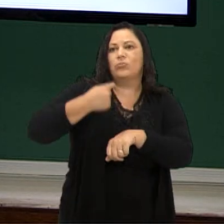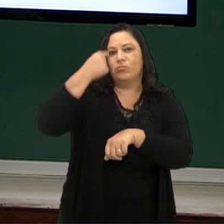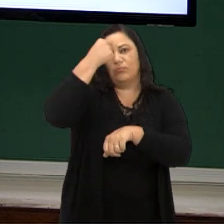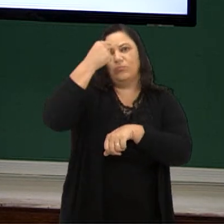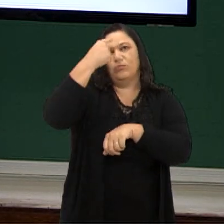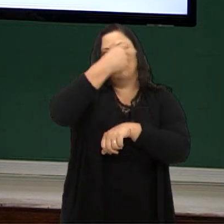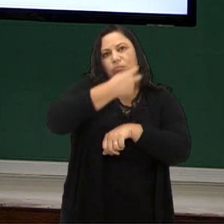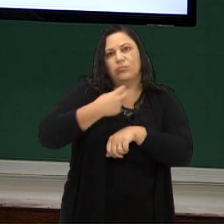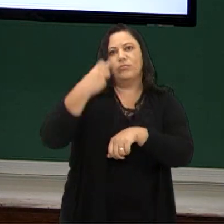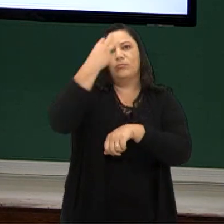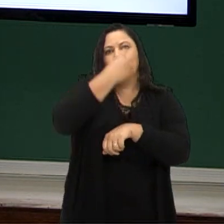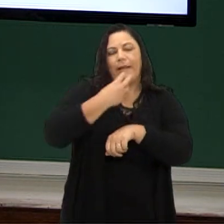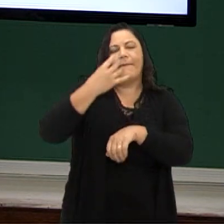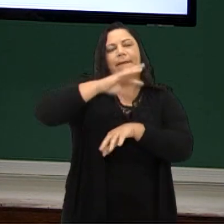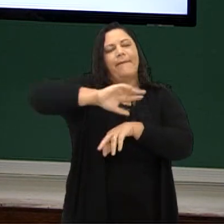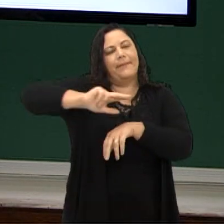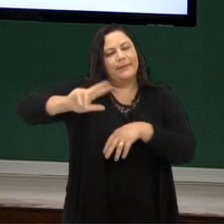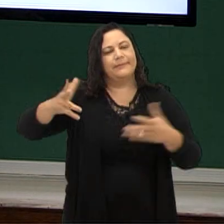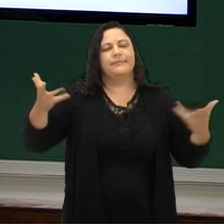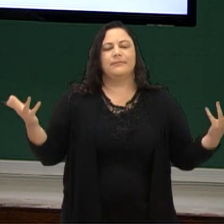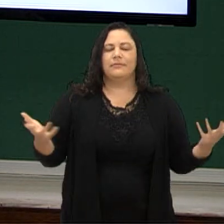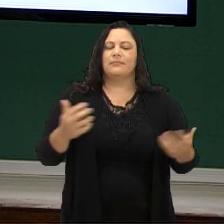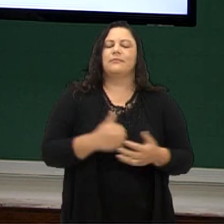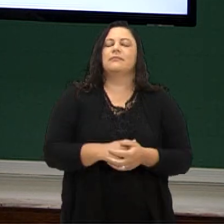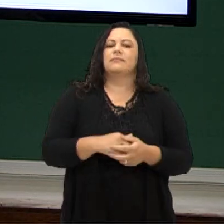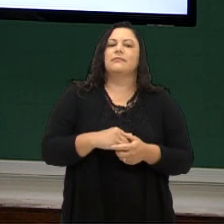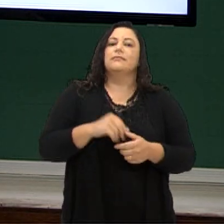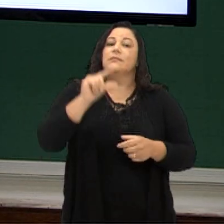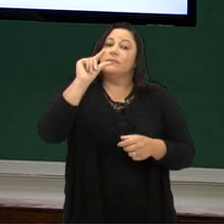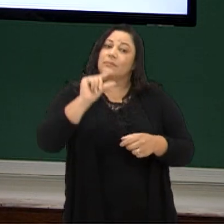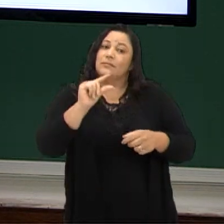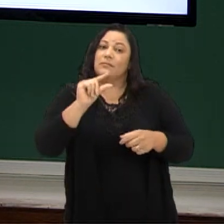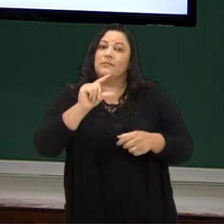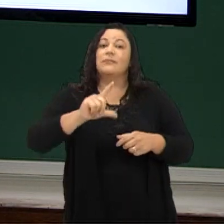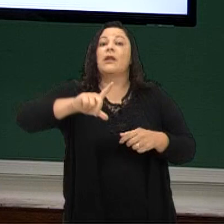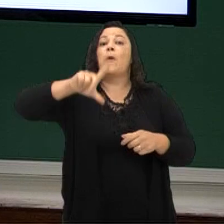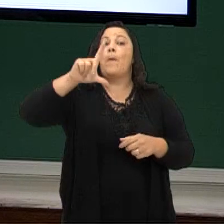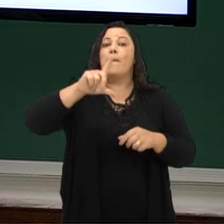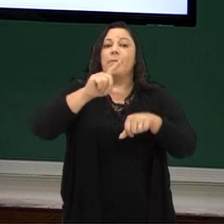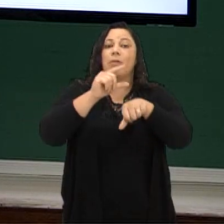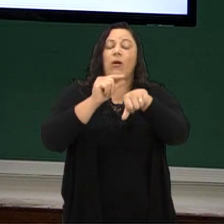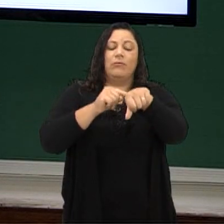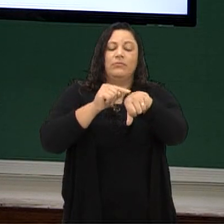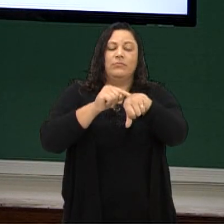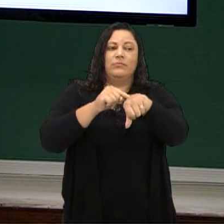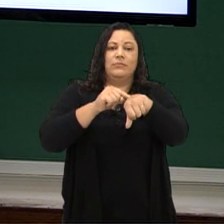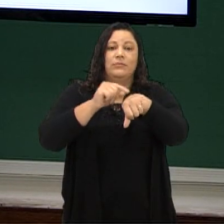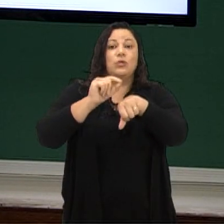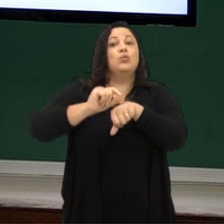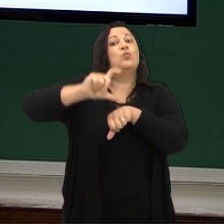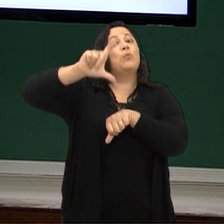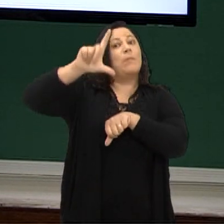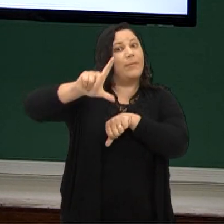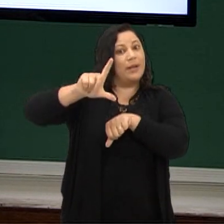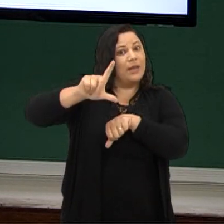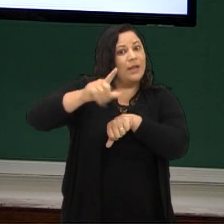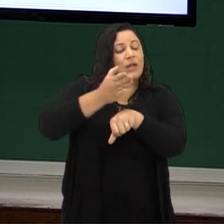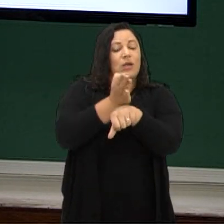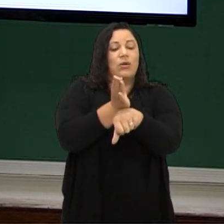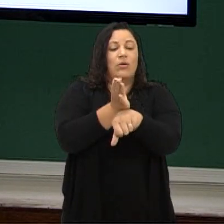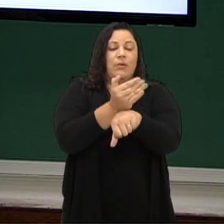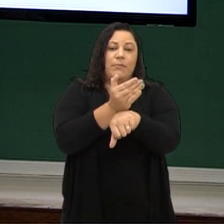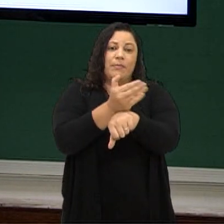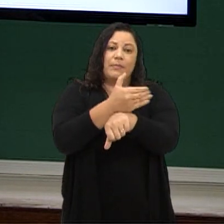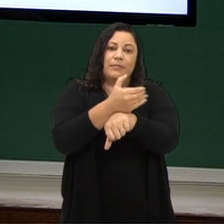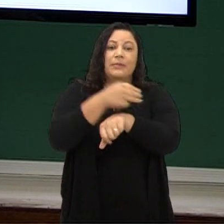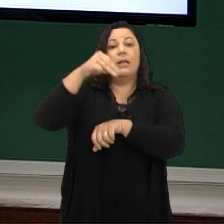tarde, 8 horas da manhã, 9 horas da noite, certo? E o ponteiro menor, do maior, perdão, ele fala do quê?